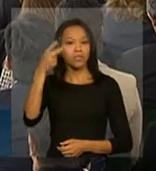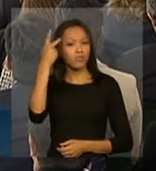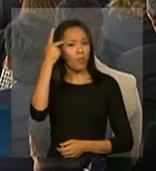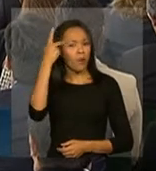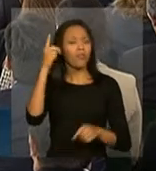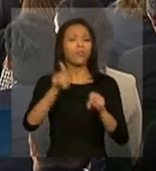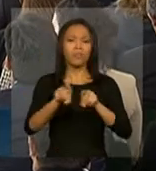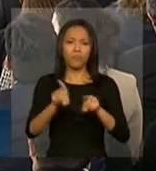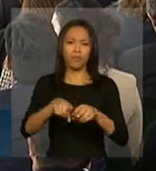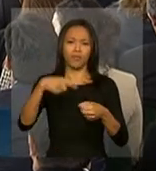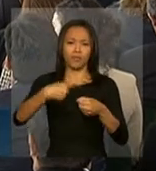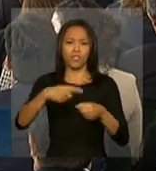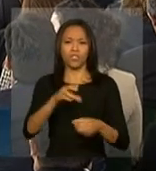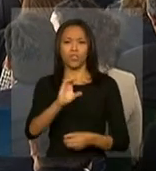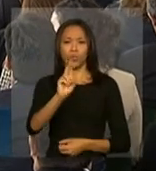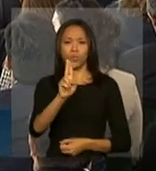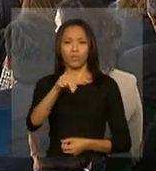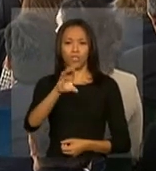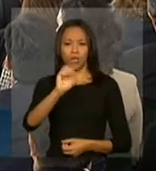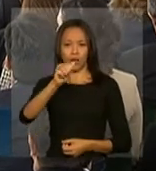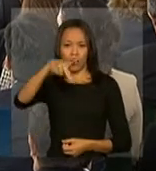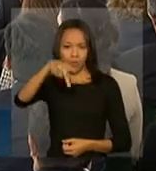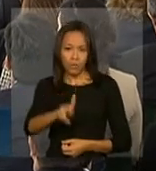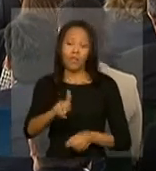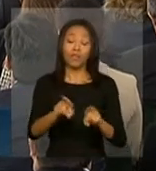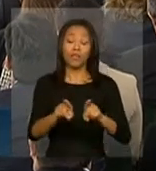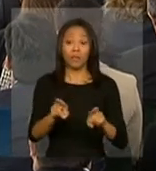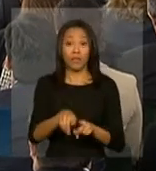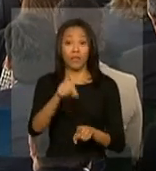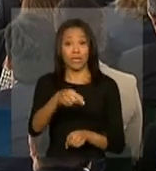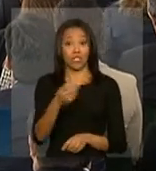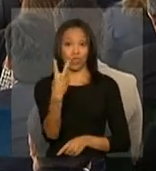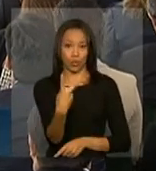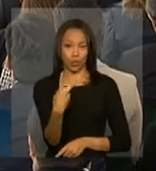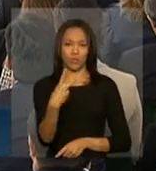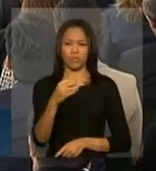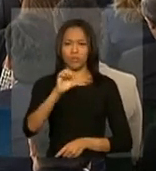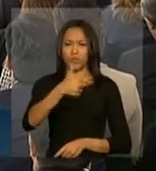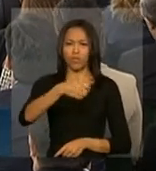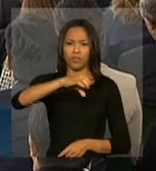Campinas. Deputado federal por São Paulo em dois mandatos,